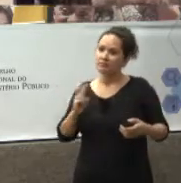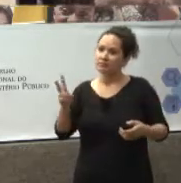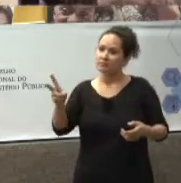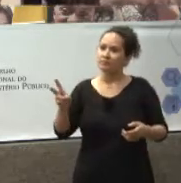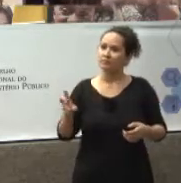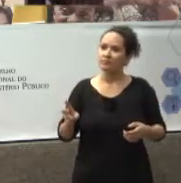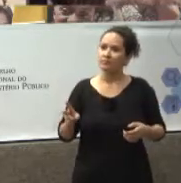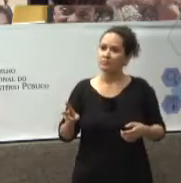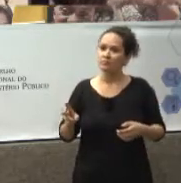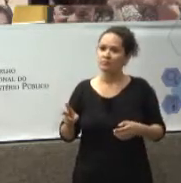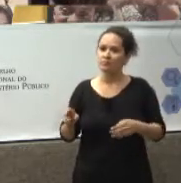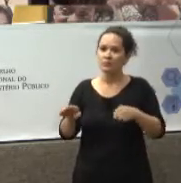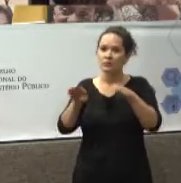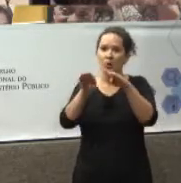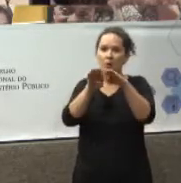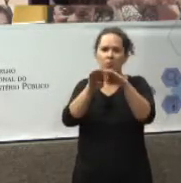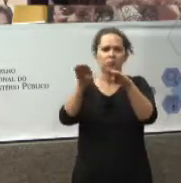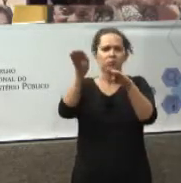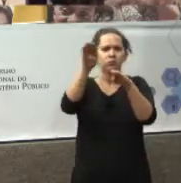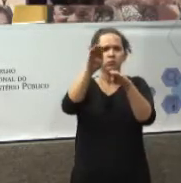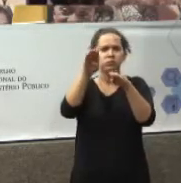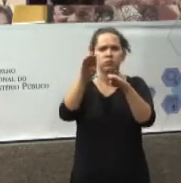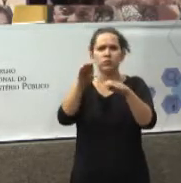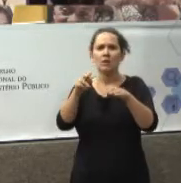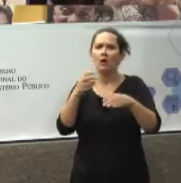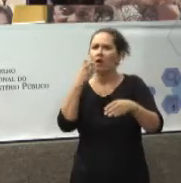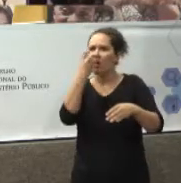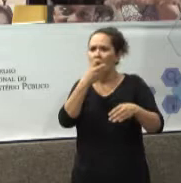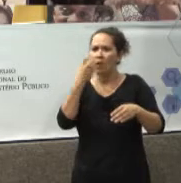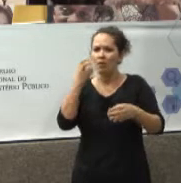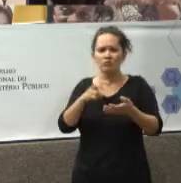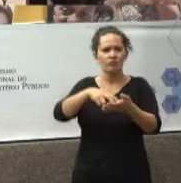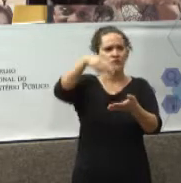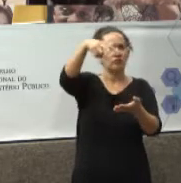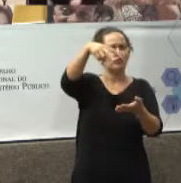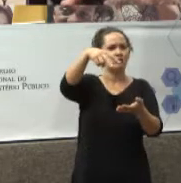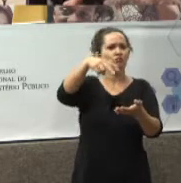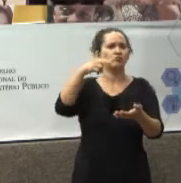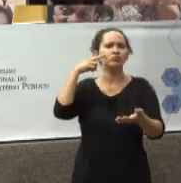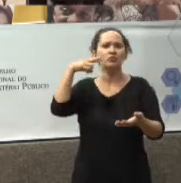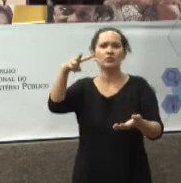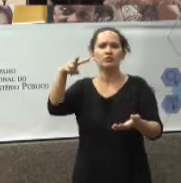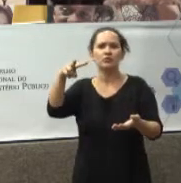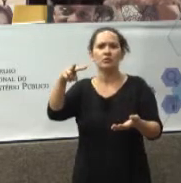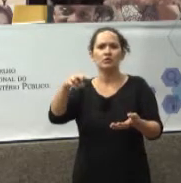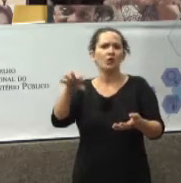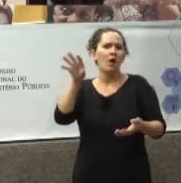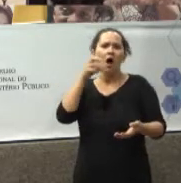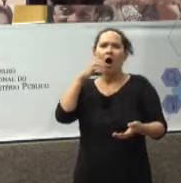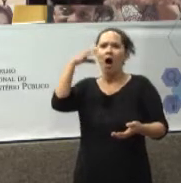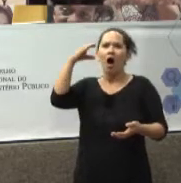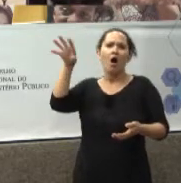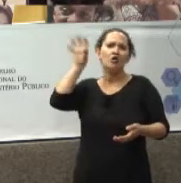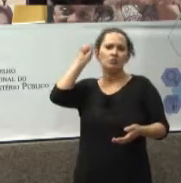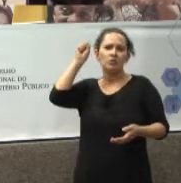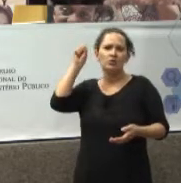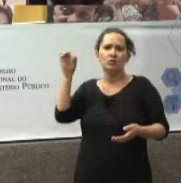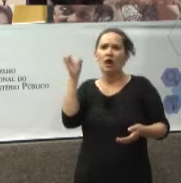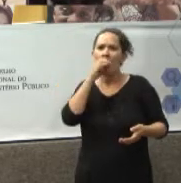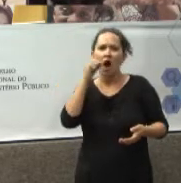risca o pilar da oratória vou falar em pé para ser visto falar alto para ser ouvido falar rápido para que todos fiquem